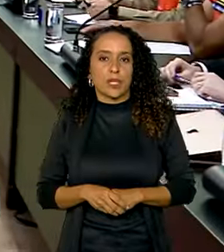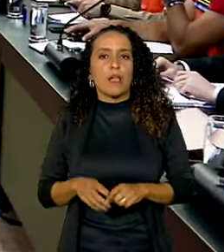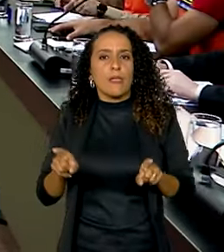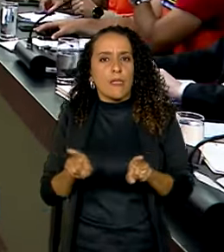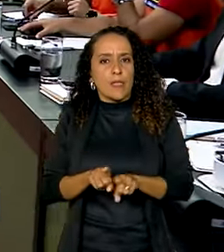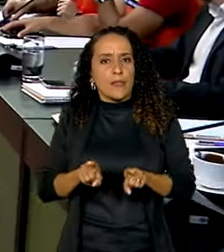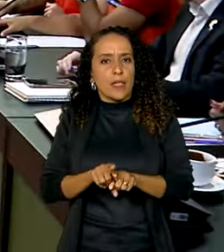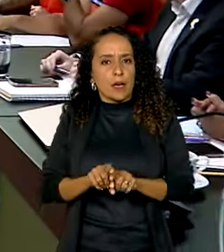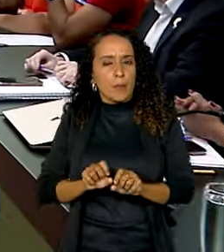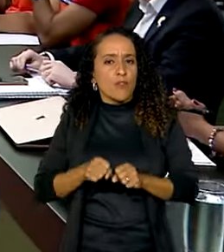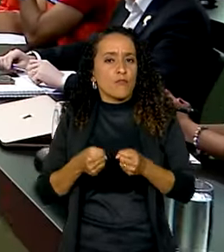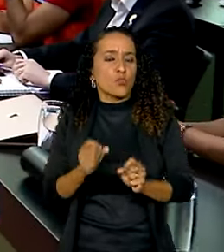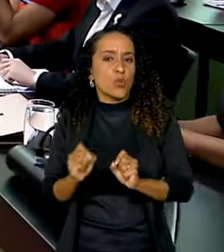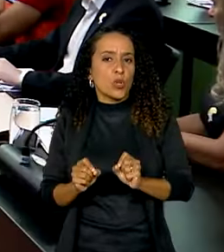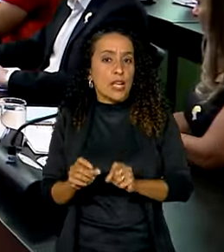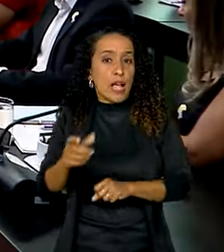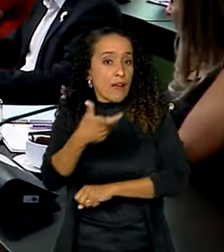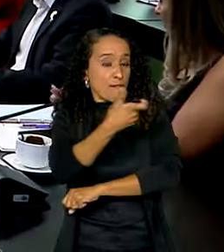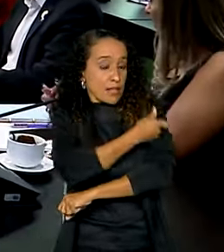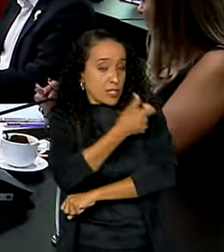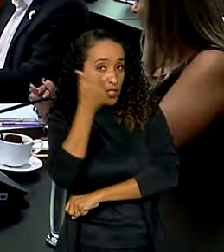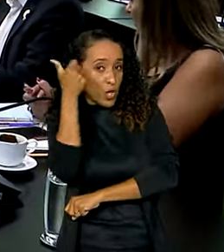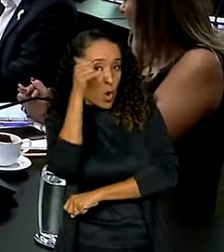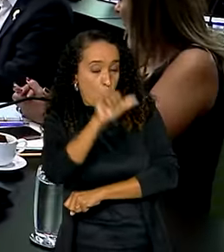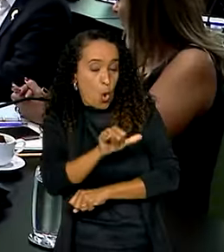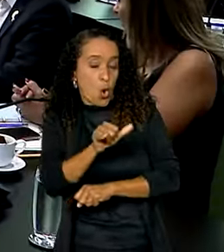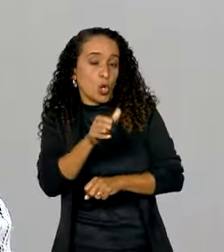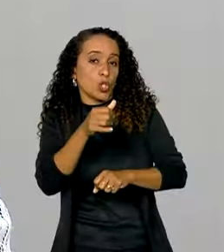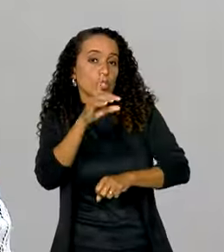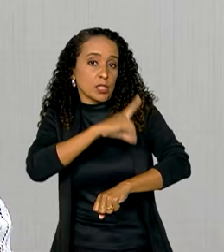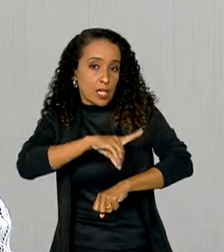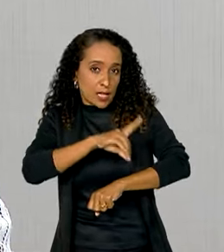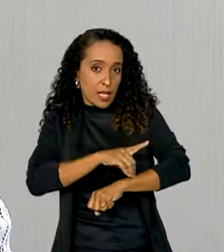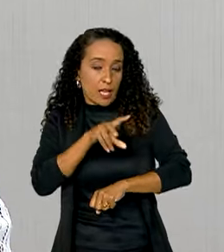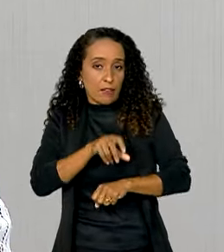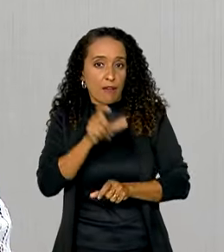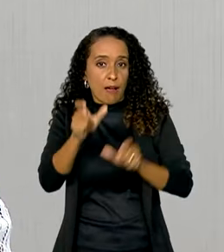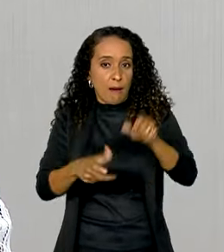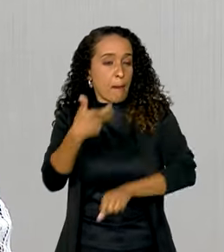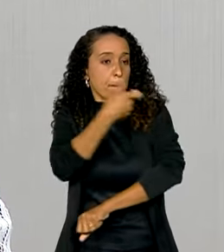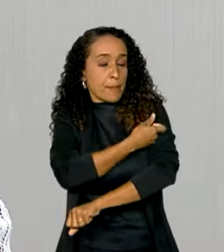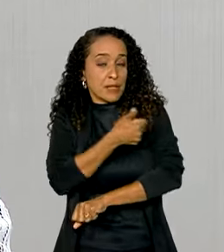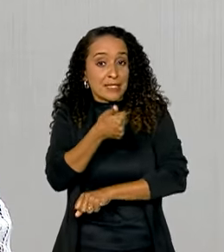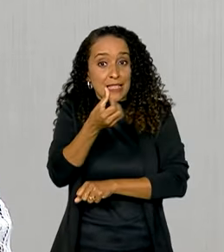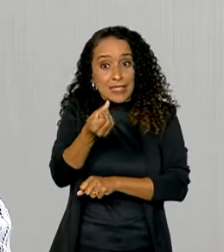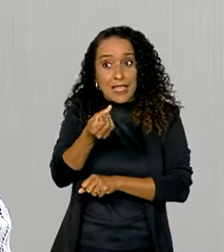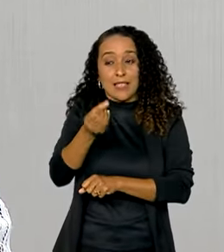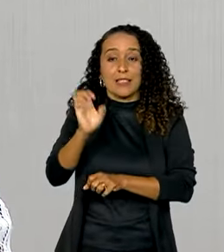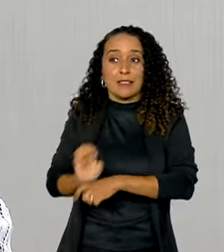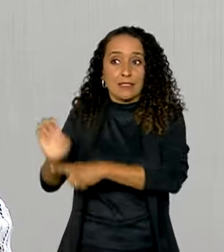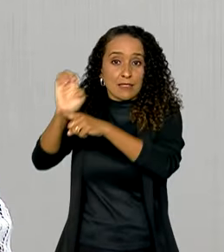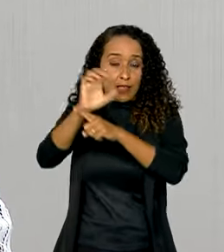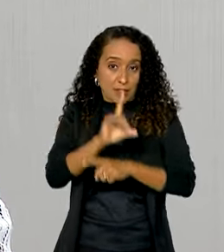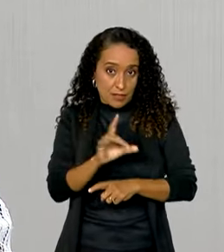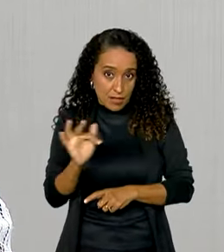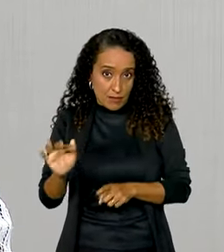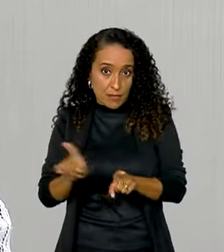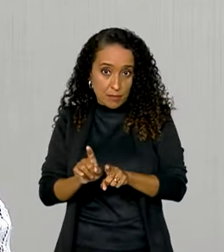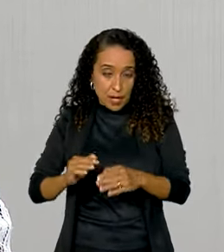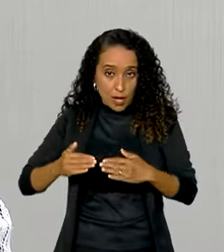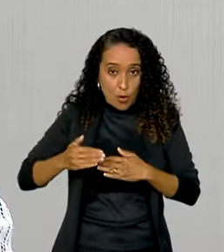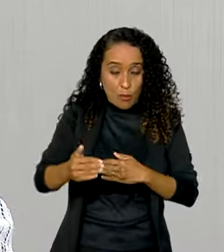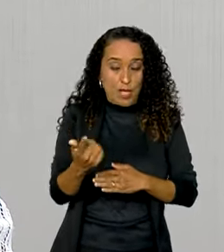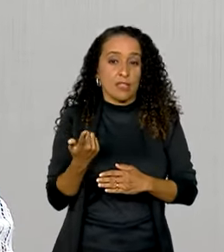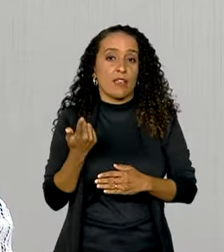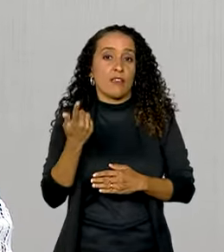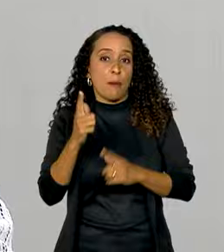que a vacina contra a dengue, que será aplicada na população de 16 estados e do Distrito Federal, a partir de